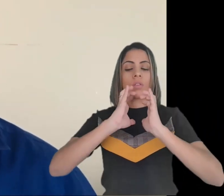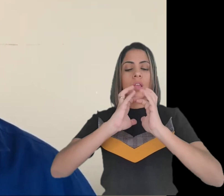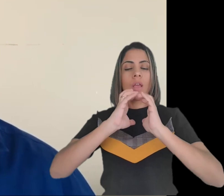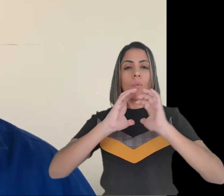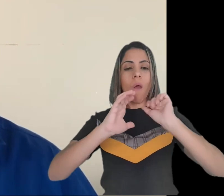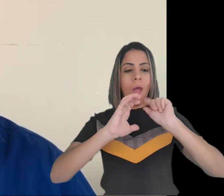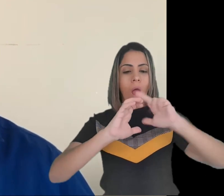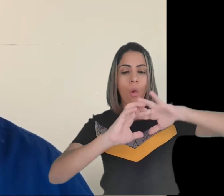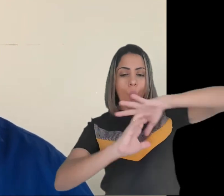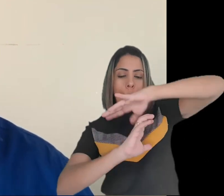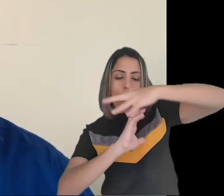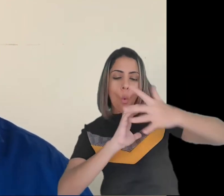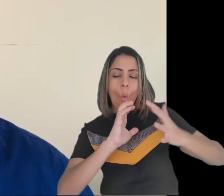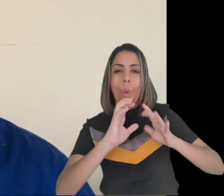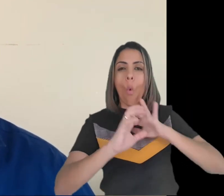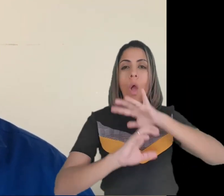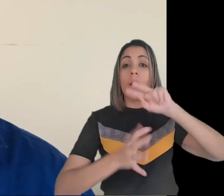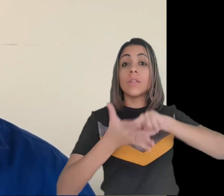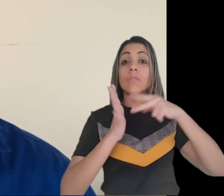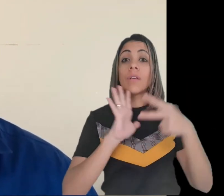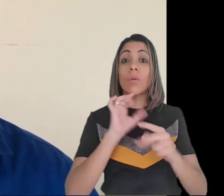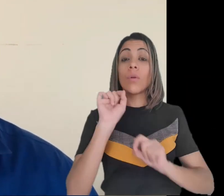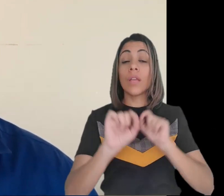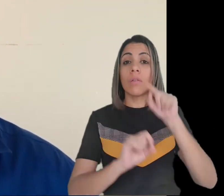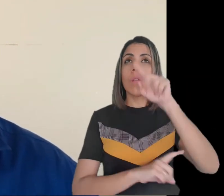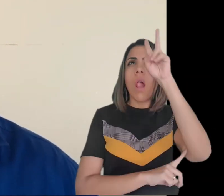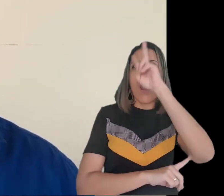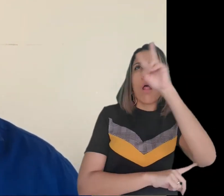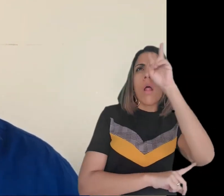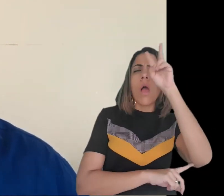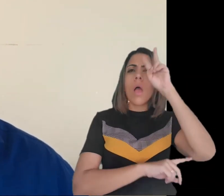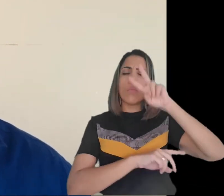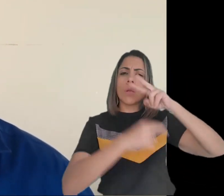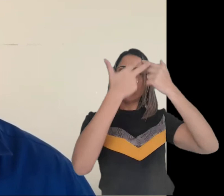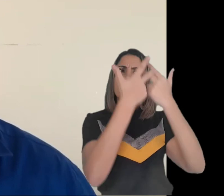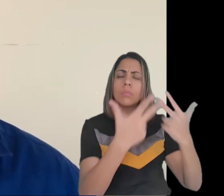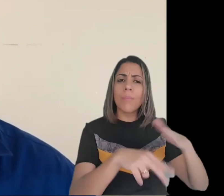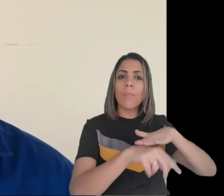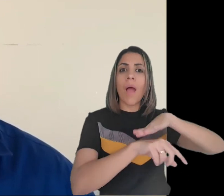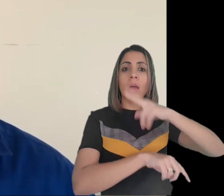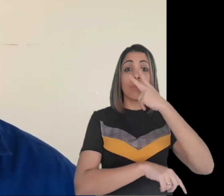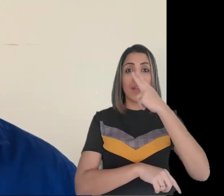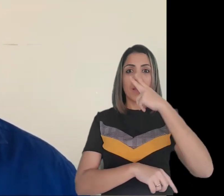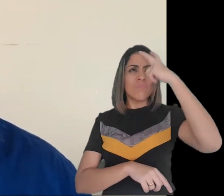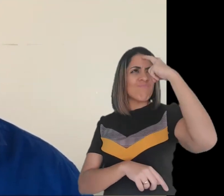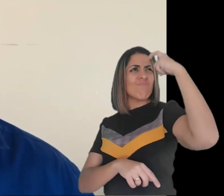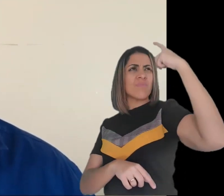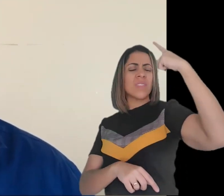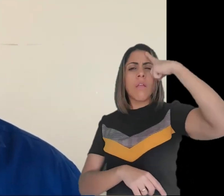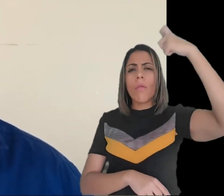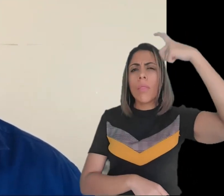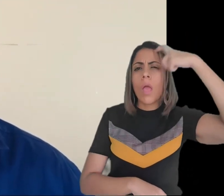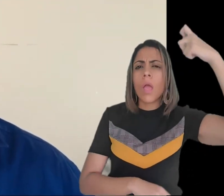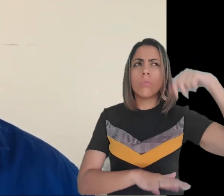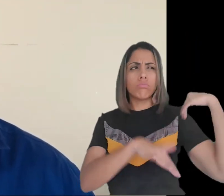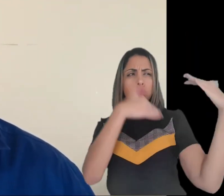bem oxigenado significa uma melhor ativação da memória, uma melhor argumentação das ideias e uma